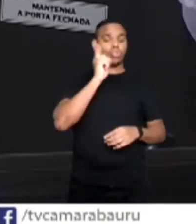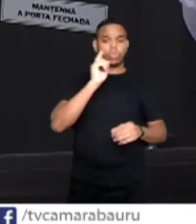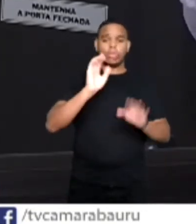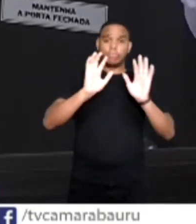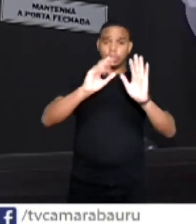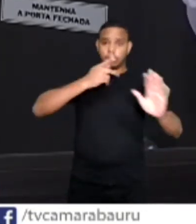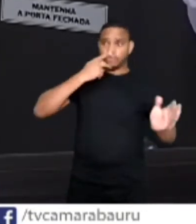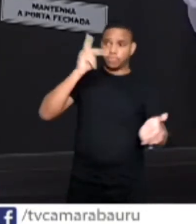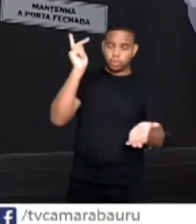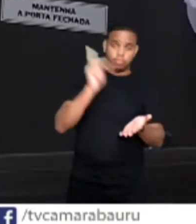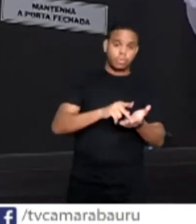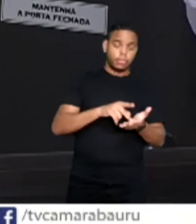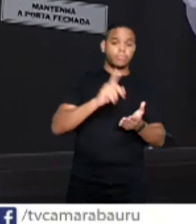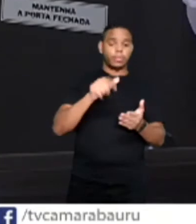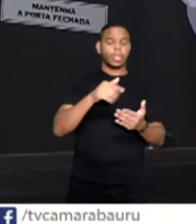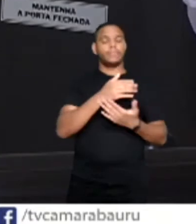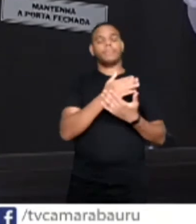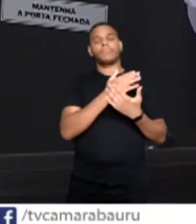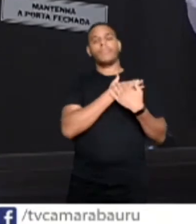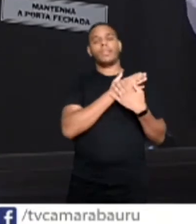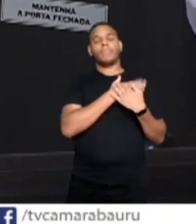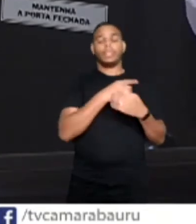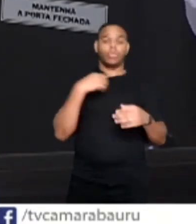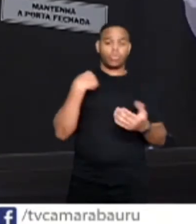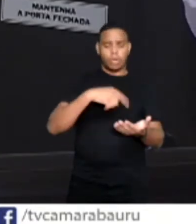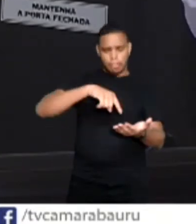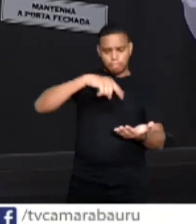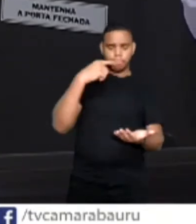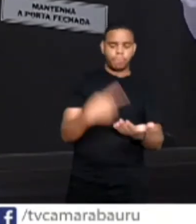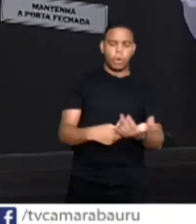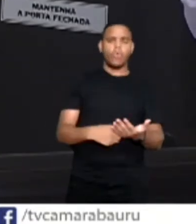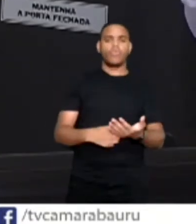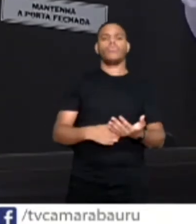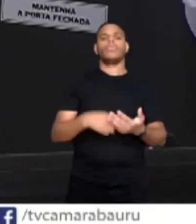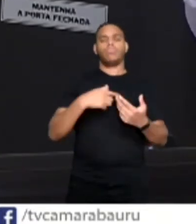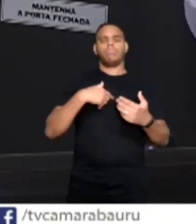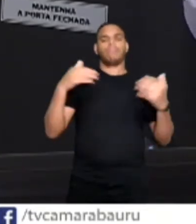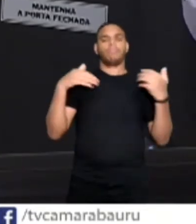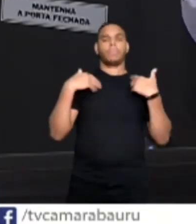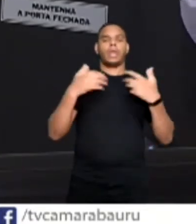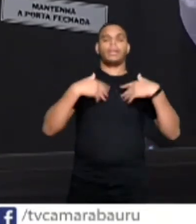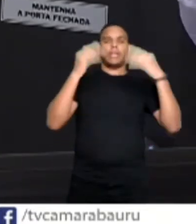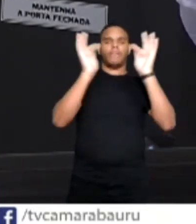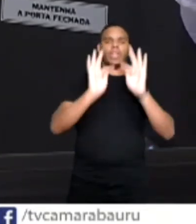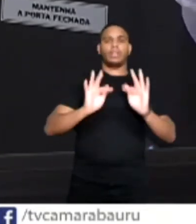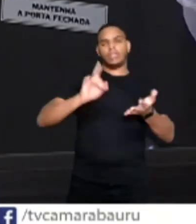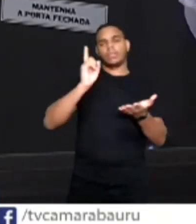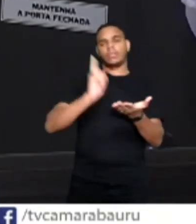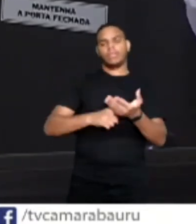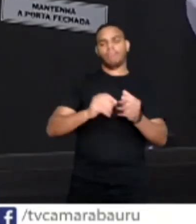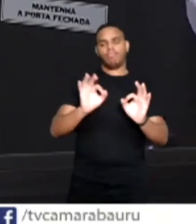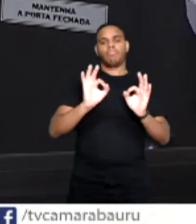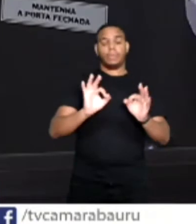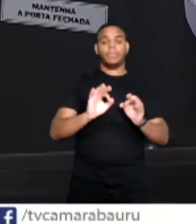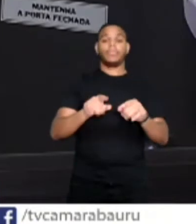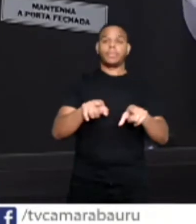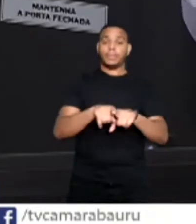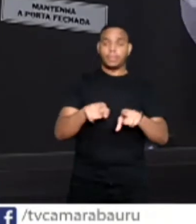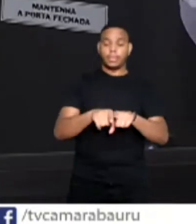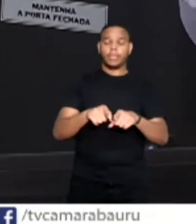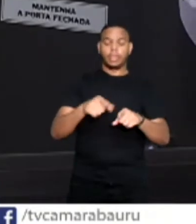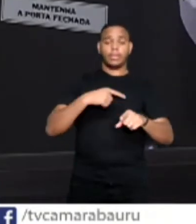tarefa que todos fazemos com compromisso e alegria. O regime democrático é